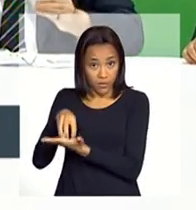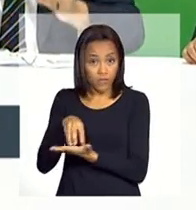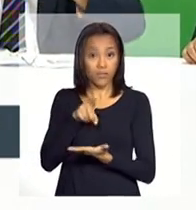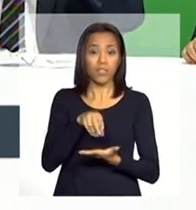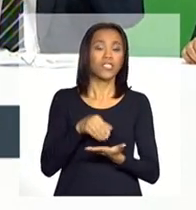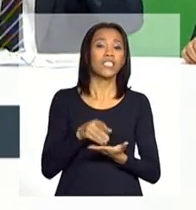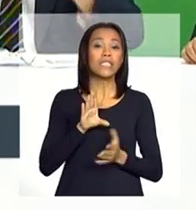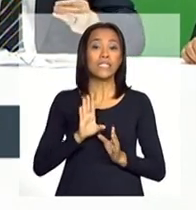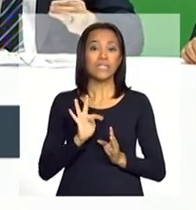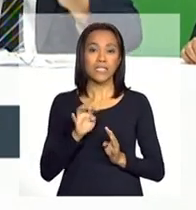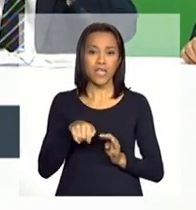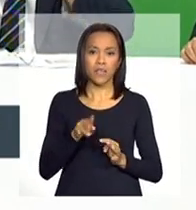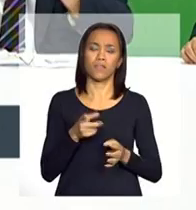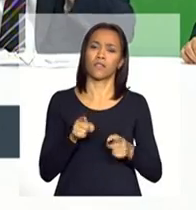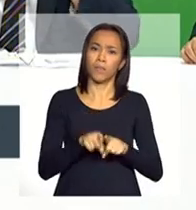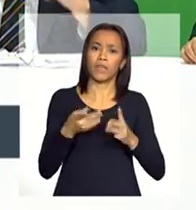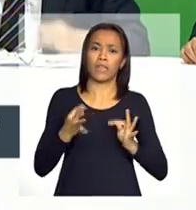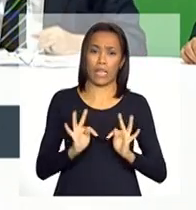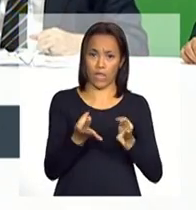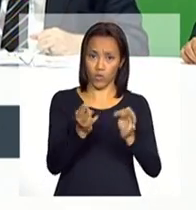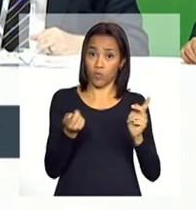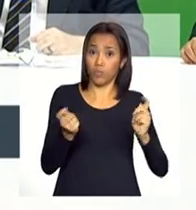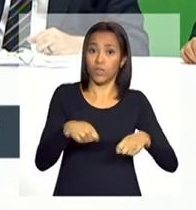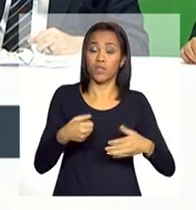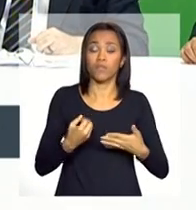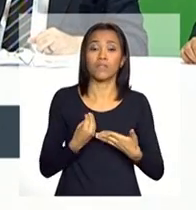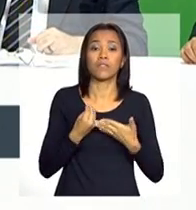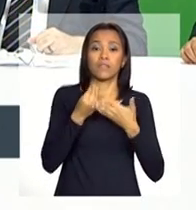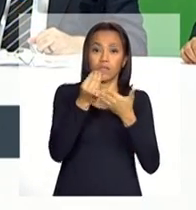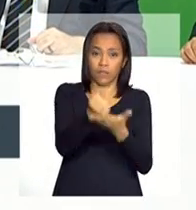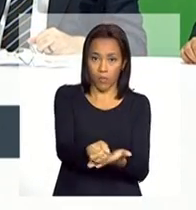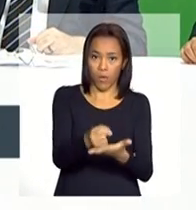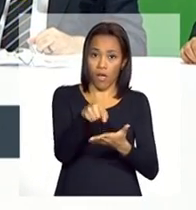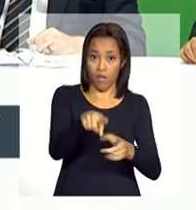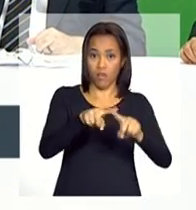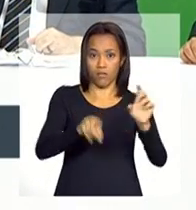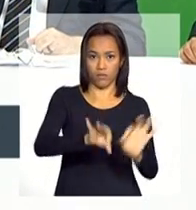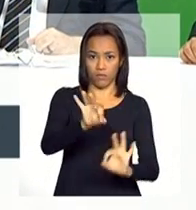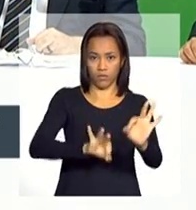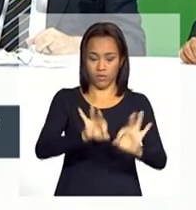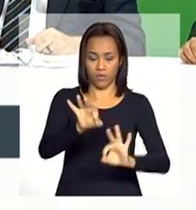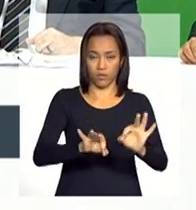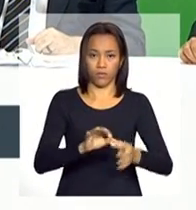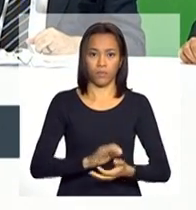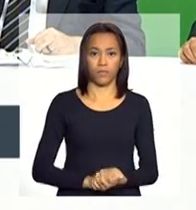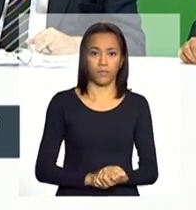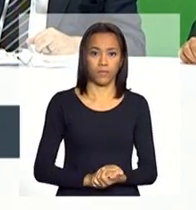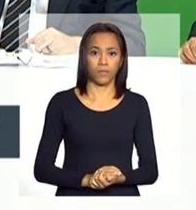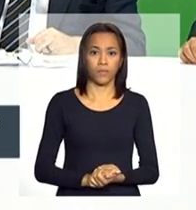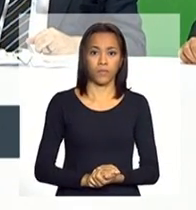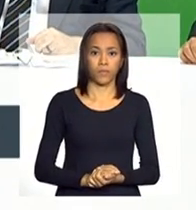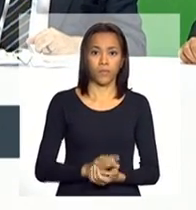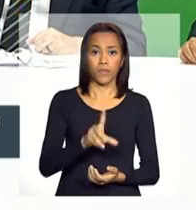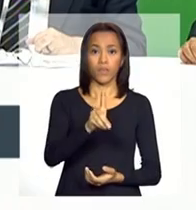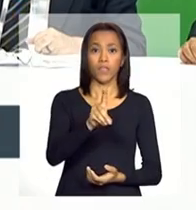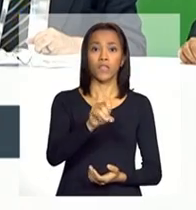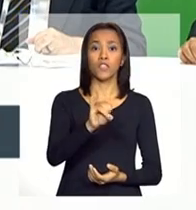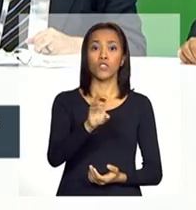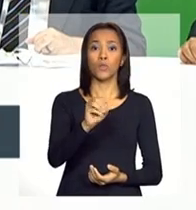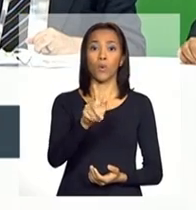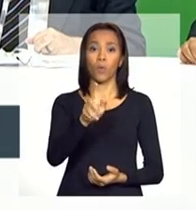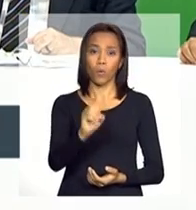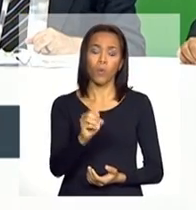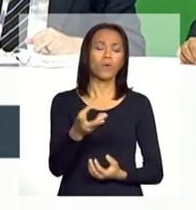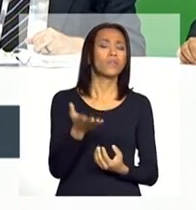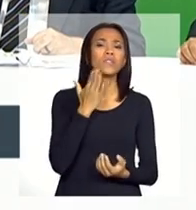Tecnologia e de educação podem dar esse esses projetos Diogo Alcântara do portal Terra gostaria de saber